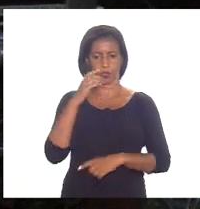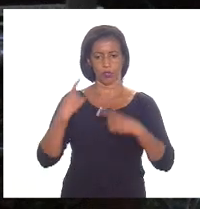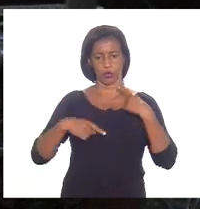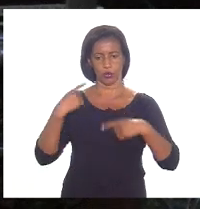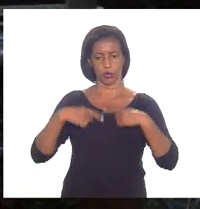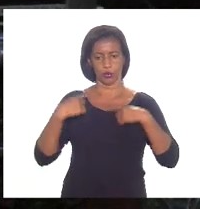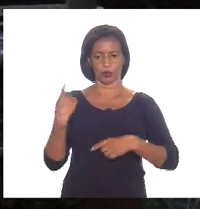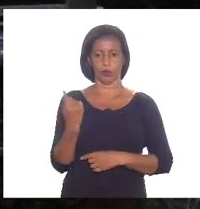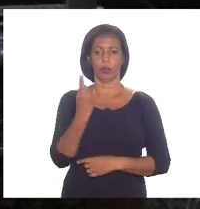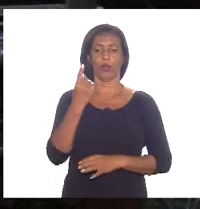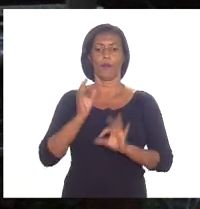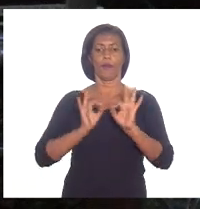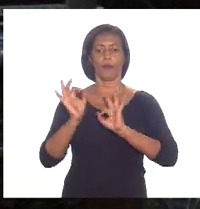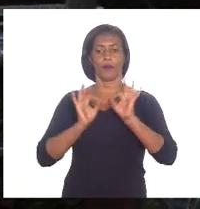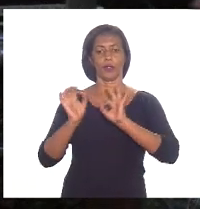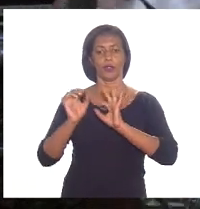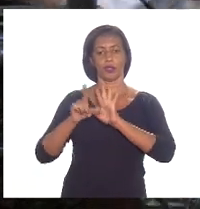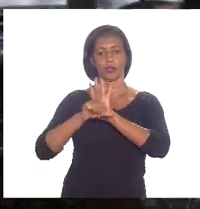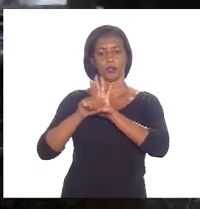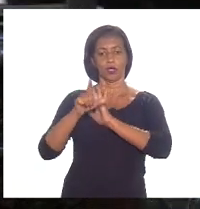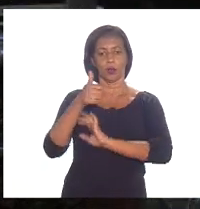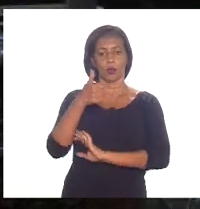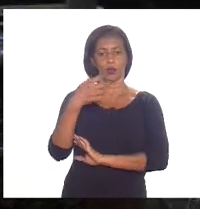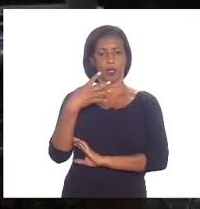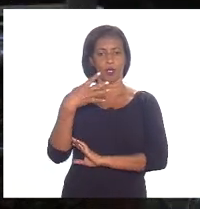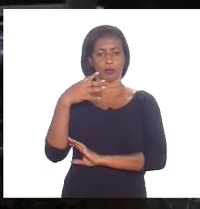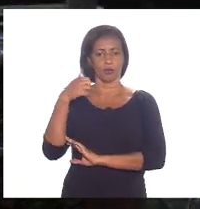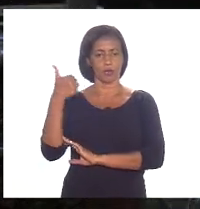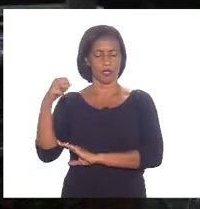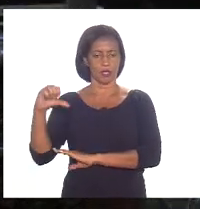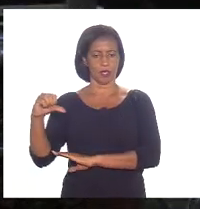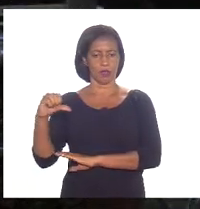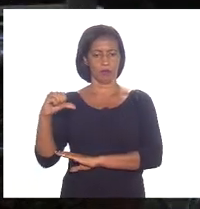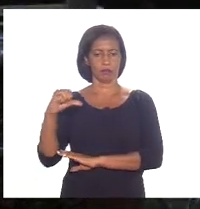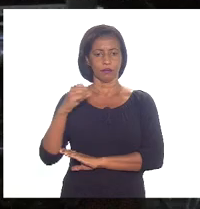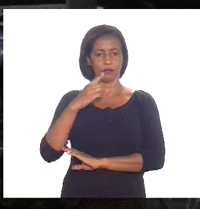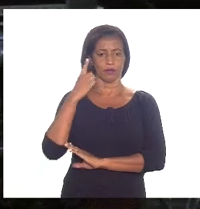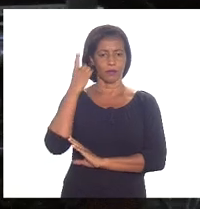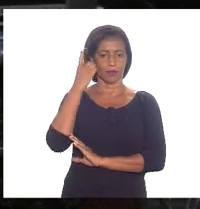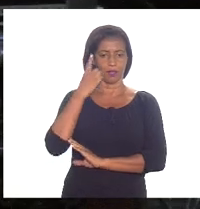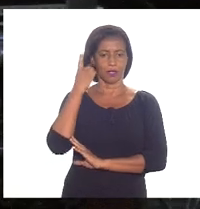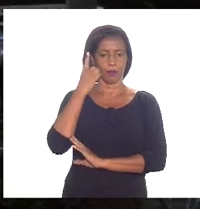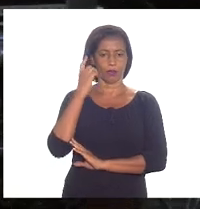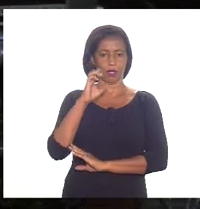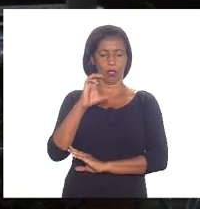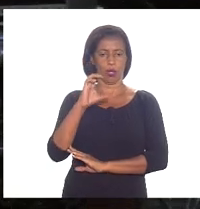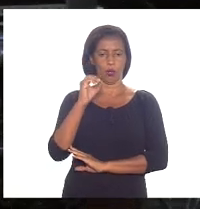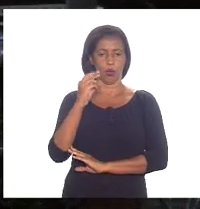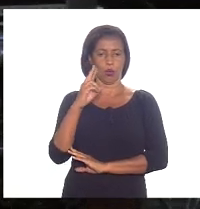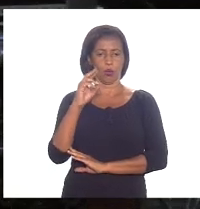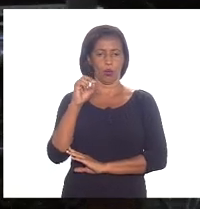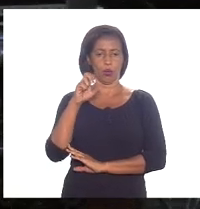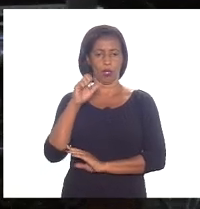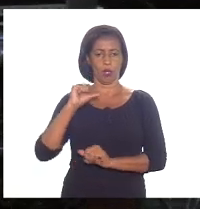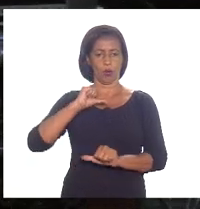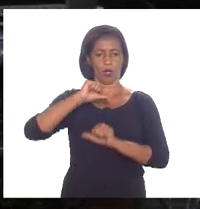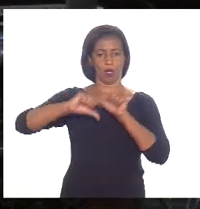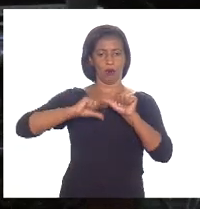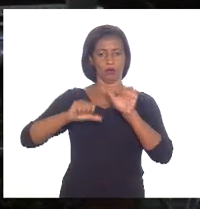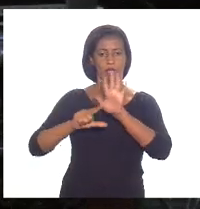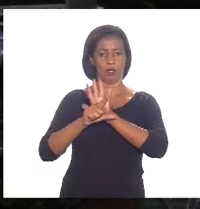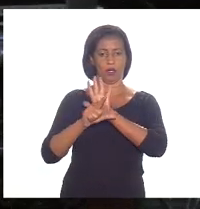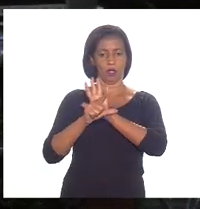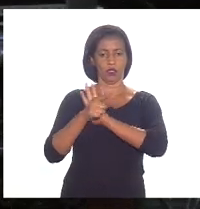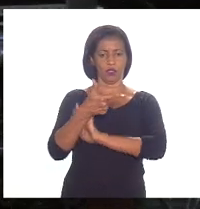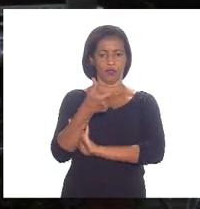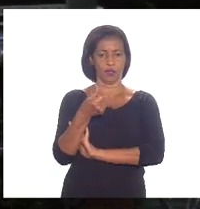única, projeto de lei 1413, de 19, de autoria do deputado Coronel Salema, que altera a lei 8.480, de